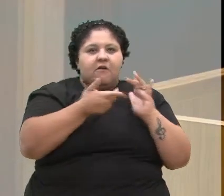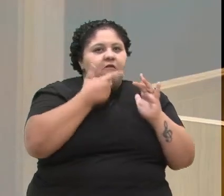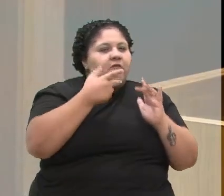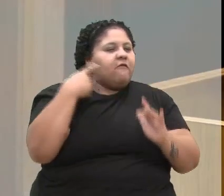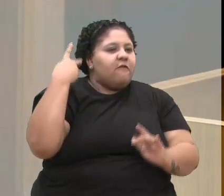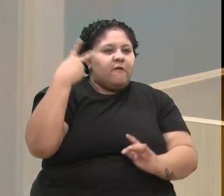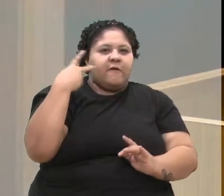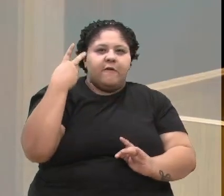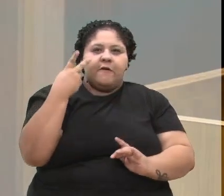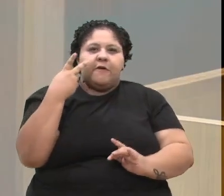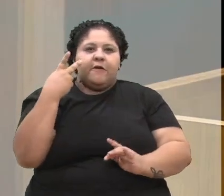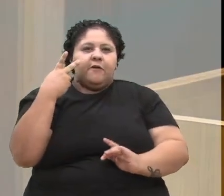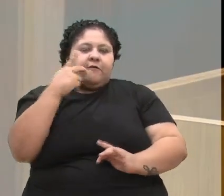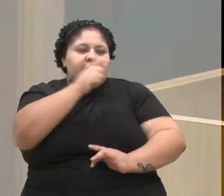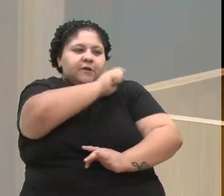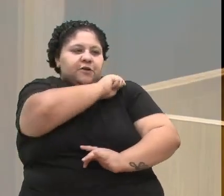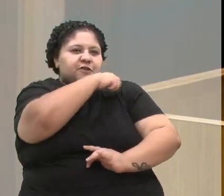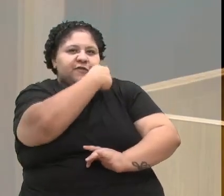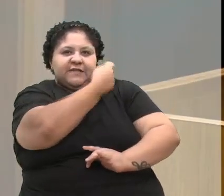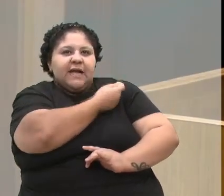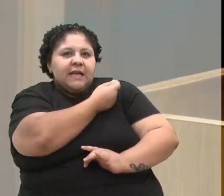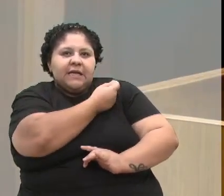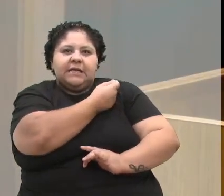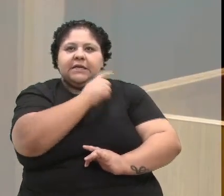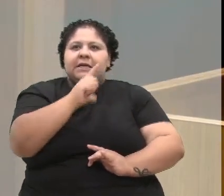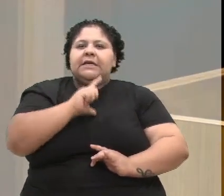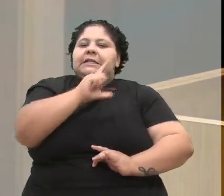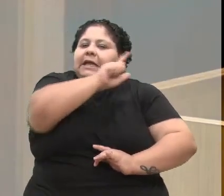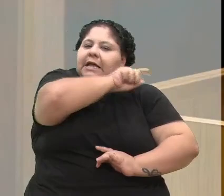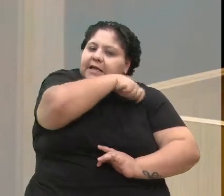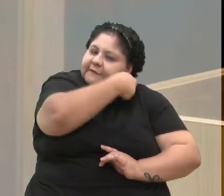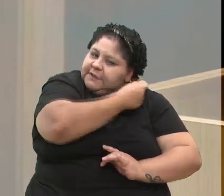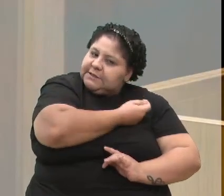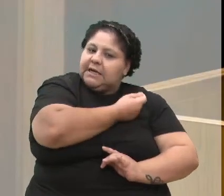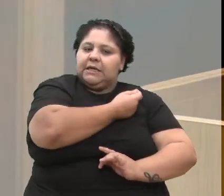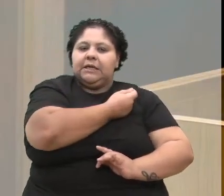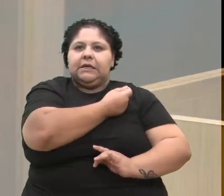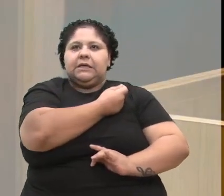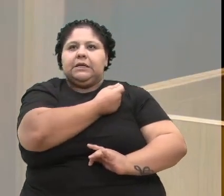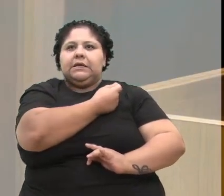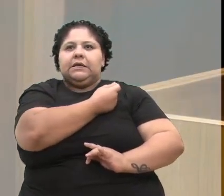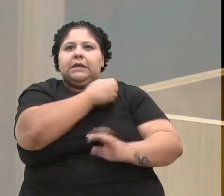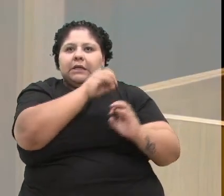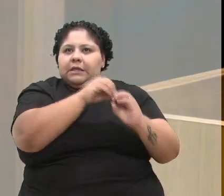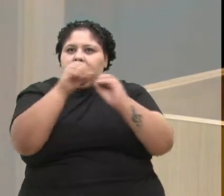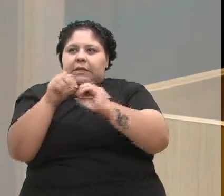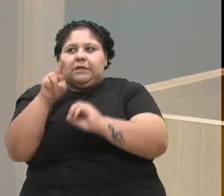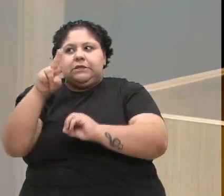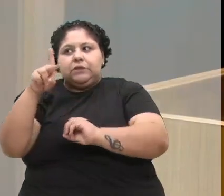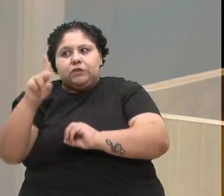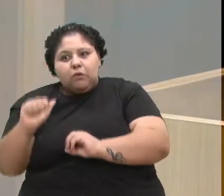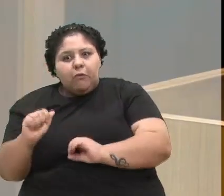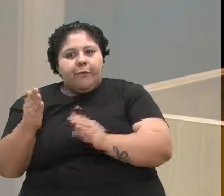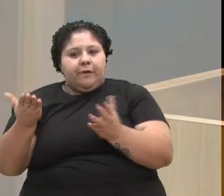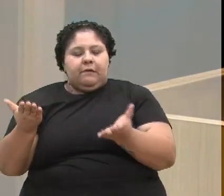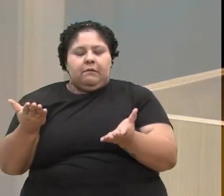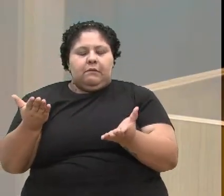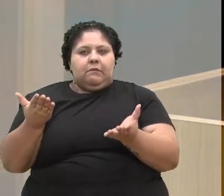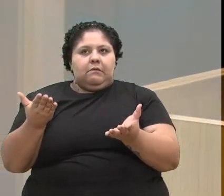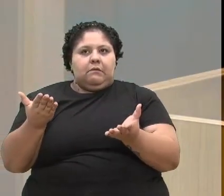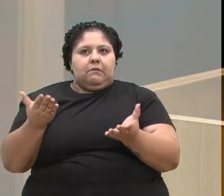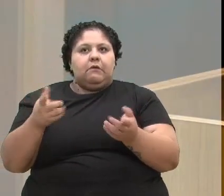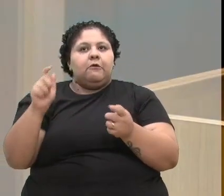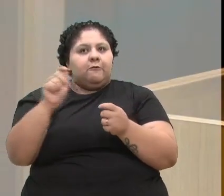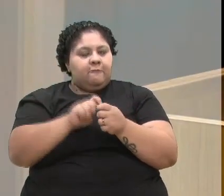não fiscalizam, né, que tem que fiscalizar, que tem que ir na UPA, que tem que ir aqui. Então, estão fazendo